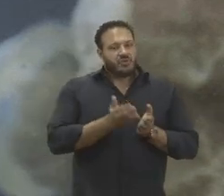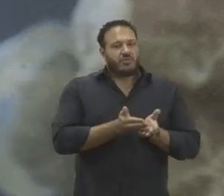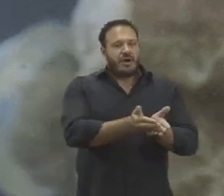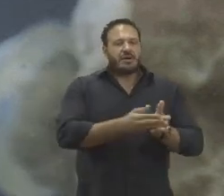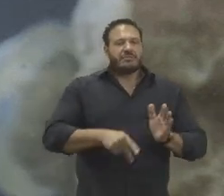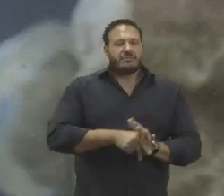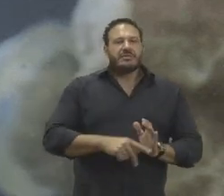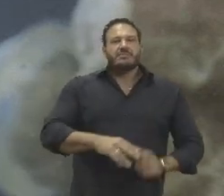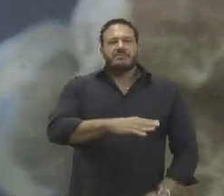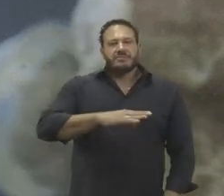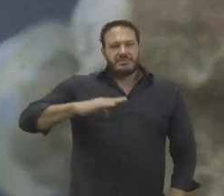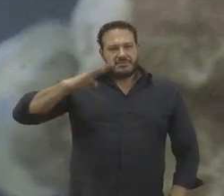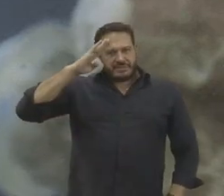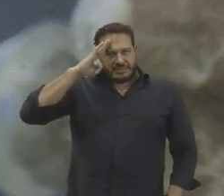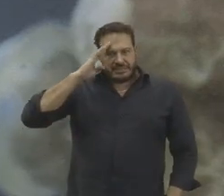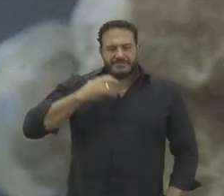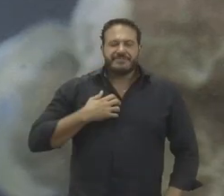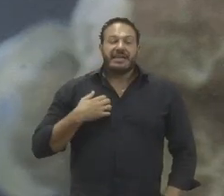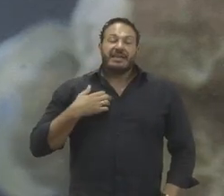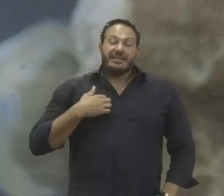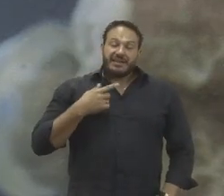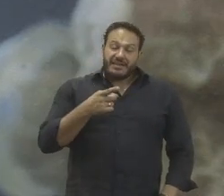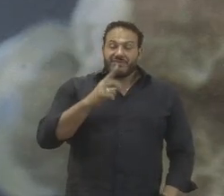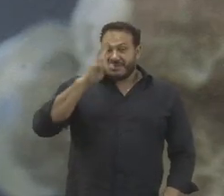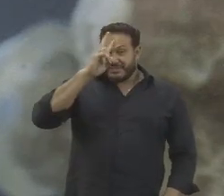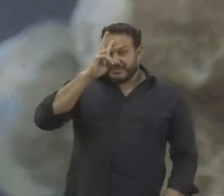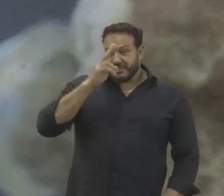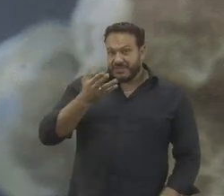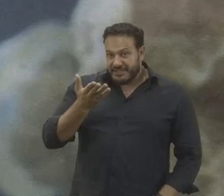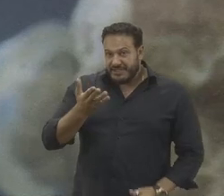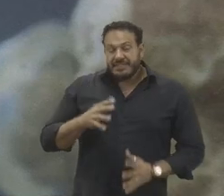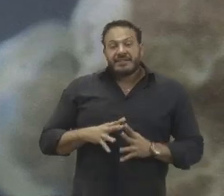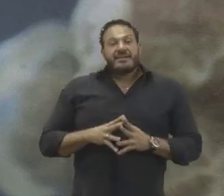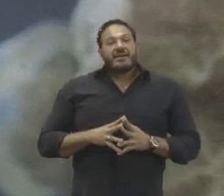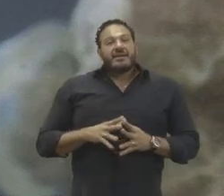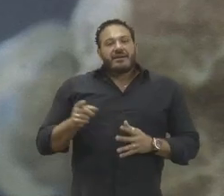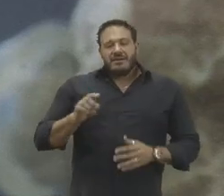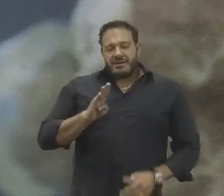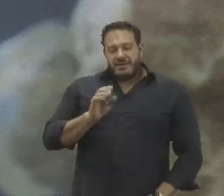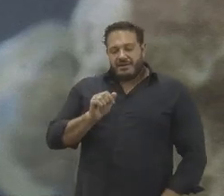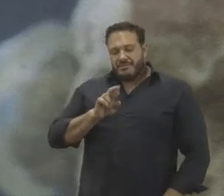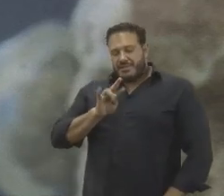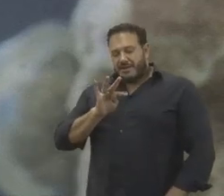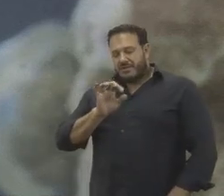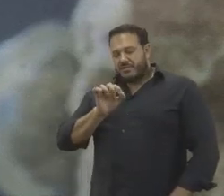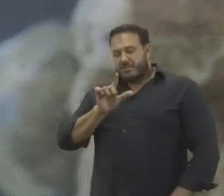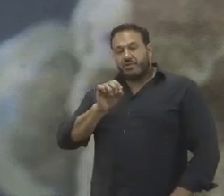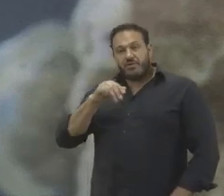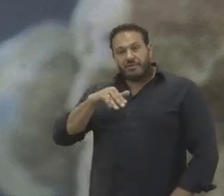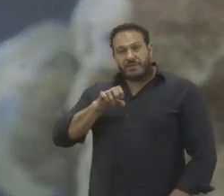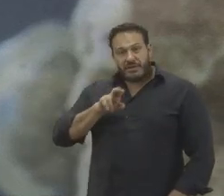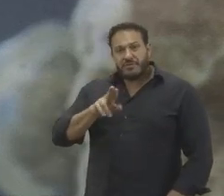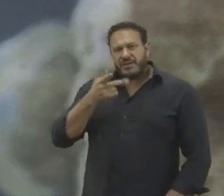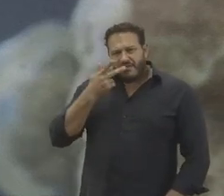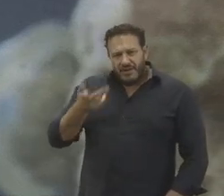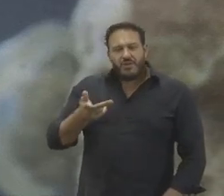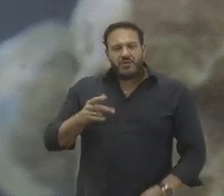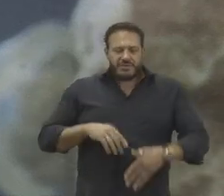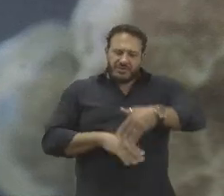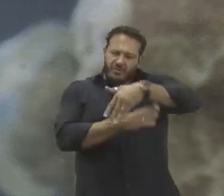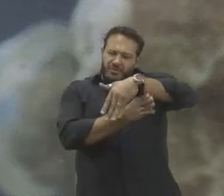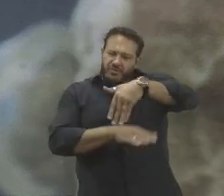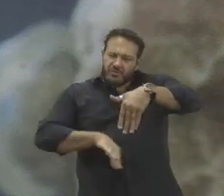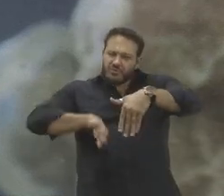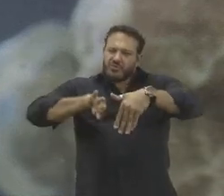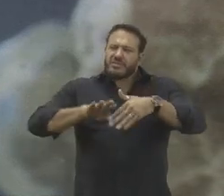militar e E aí com essa história toda o o Bartolomeu Dias não conseguiu ele contornou ele já